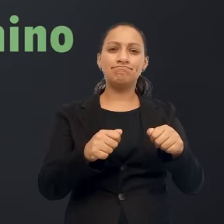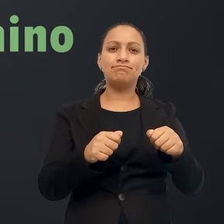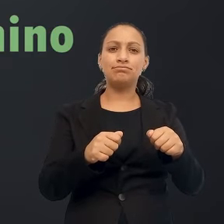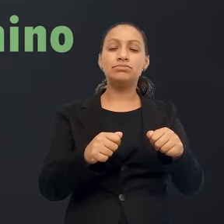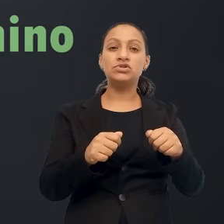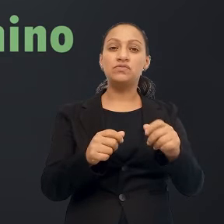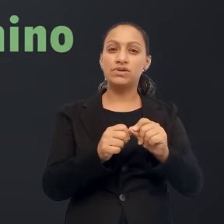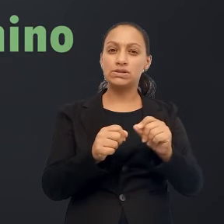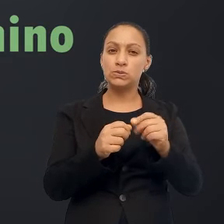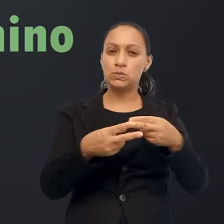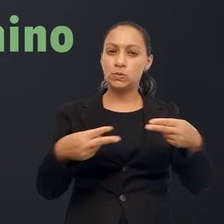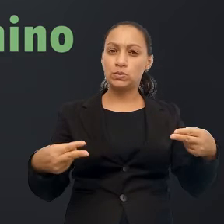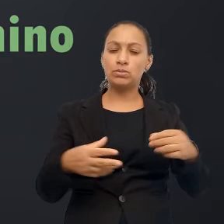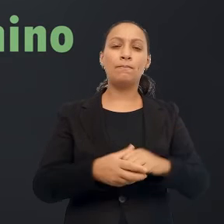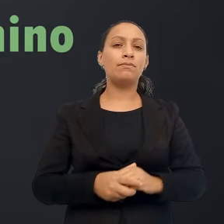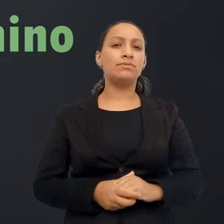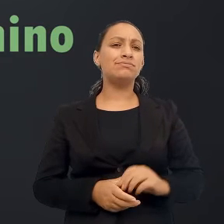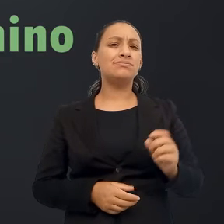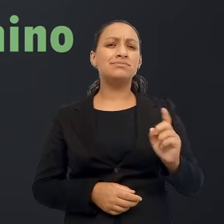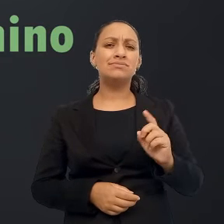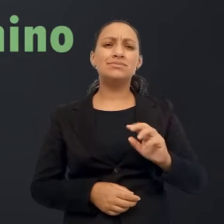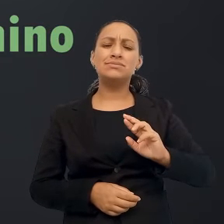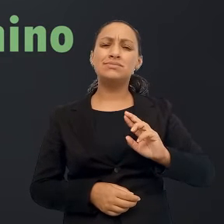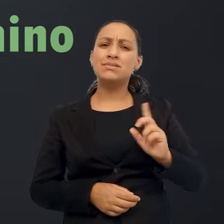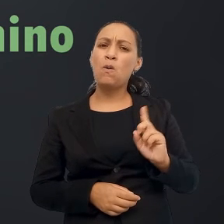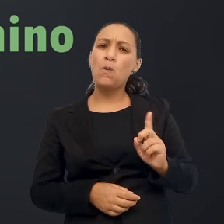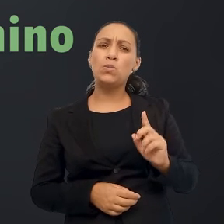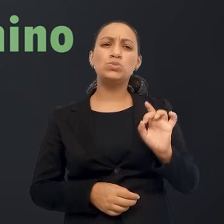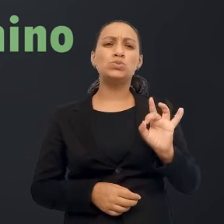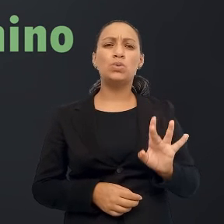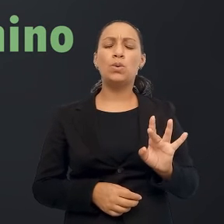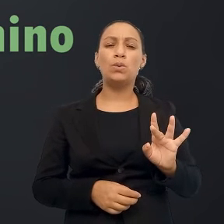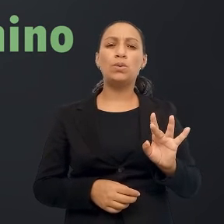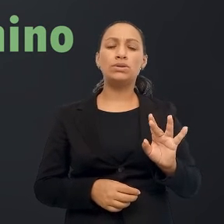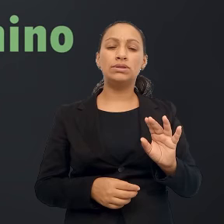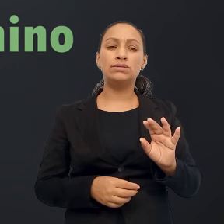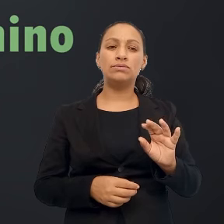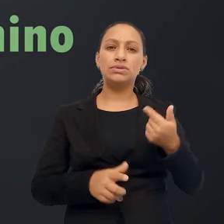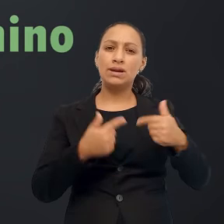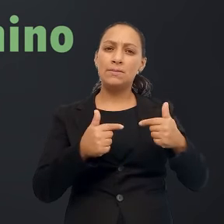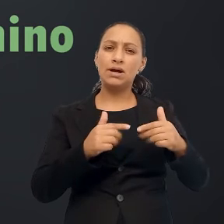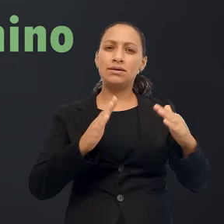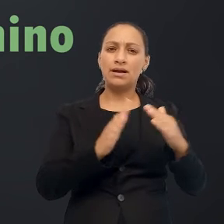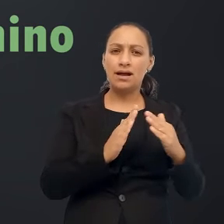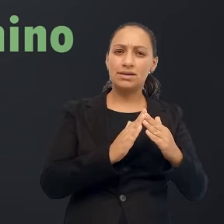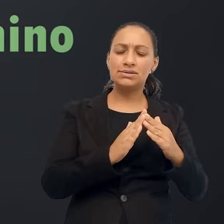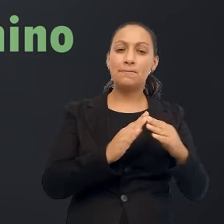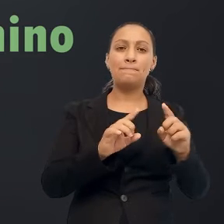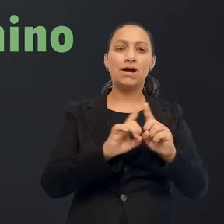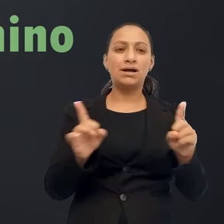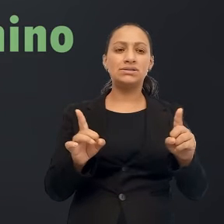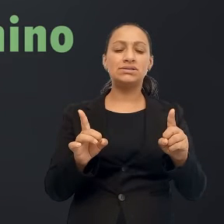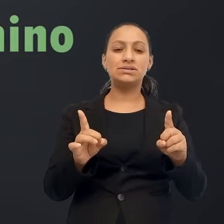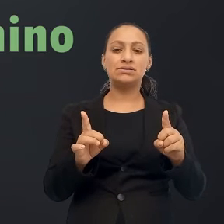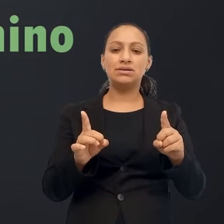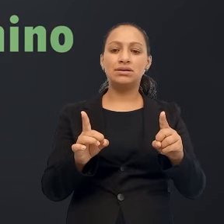Então, não só no home office, o acúmulo de funções femininas, né,